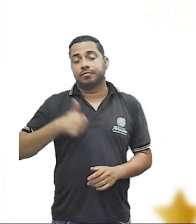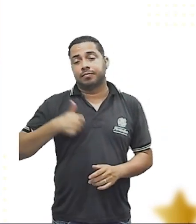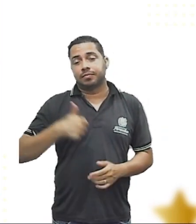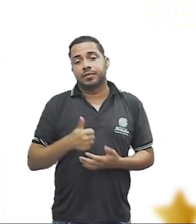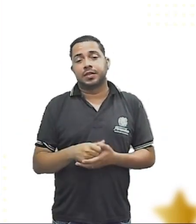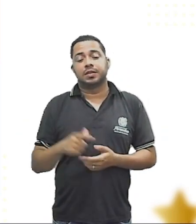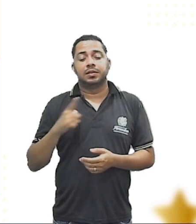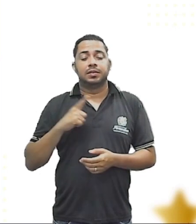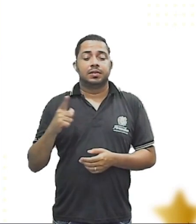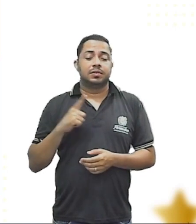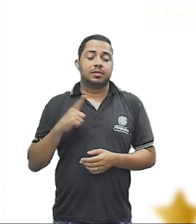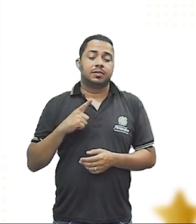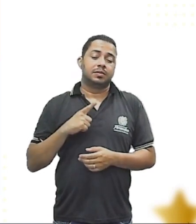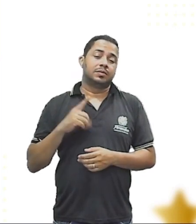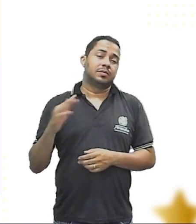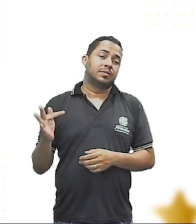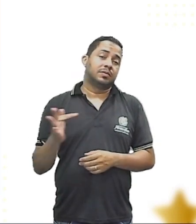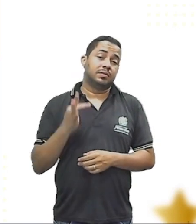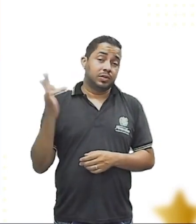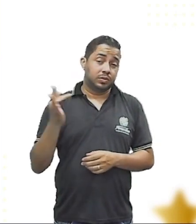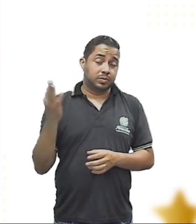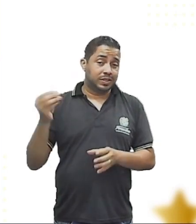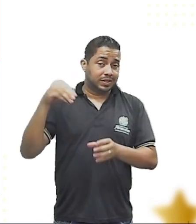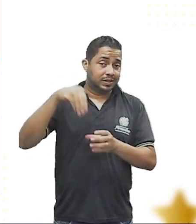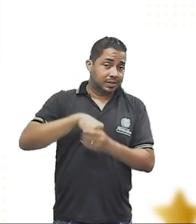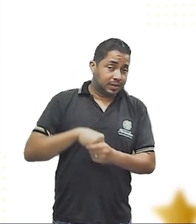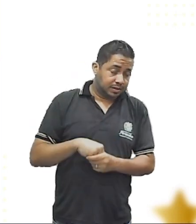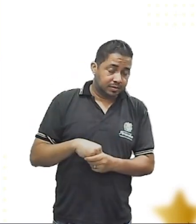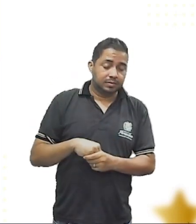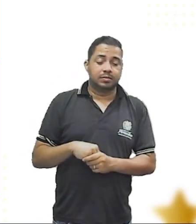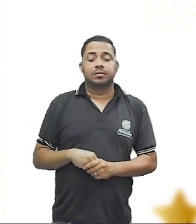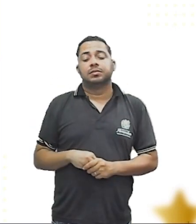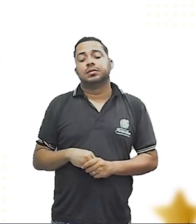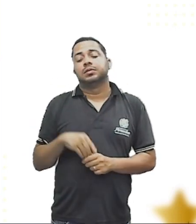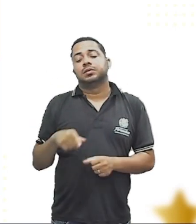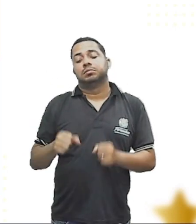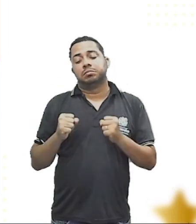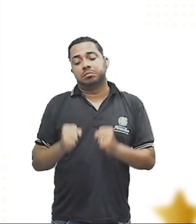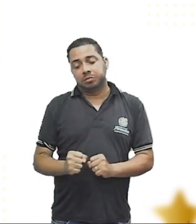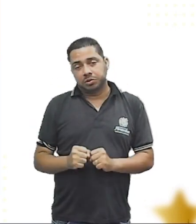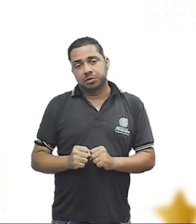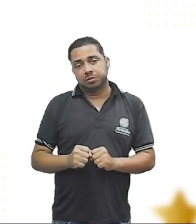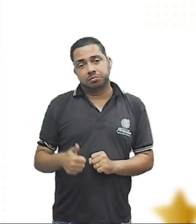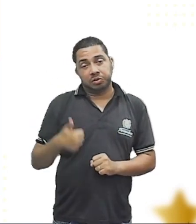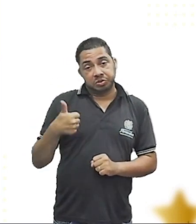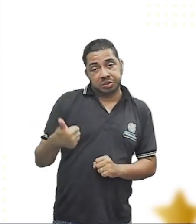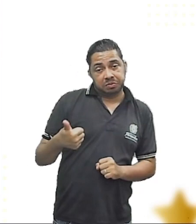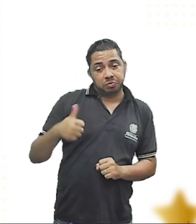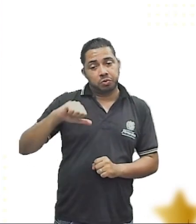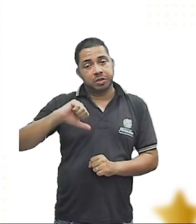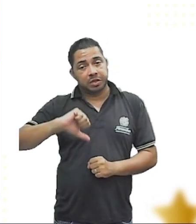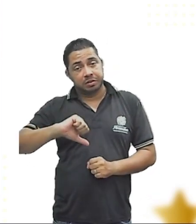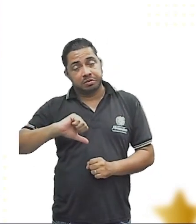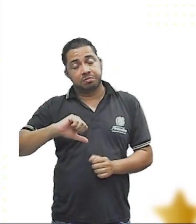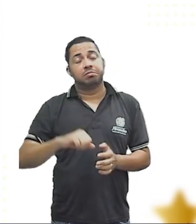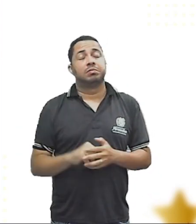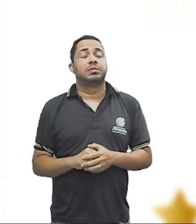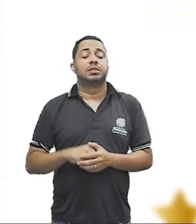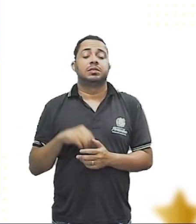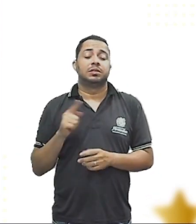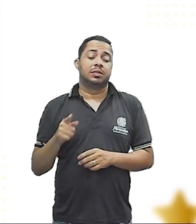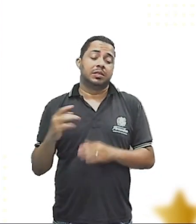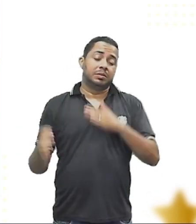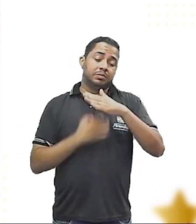Primeiramente, temos os fatores internos. Esses fatores, que podem ser positivos ou negativos, são o que a